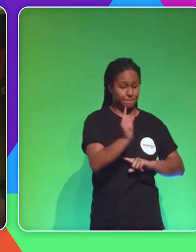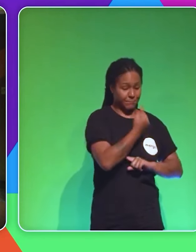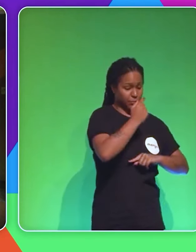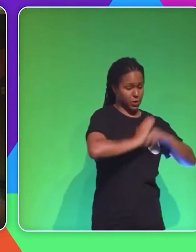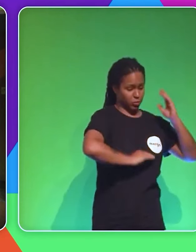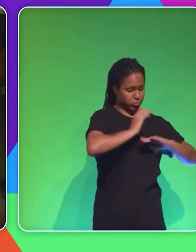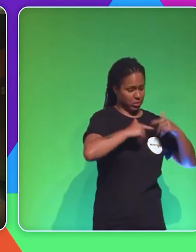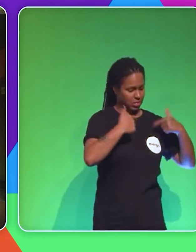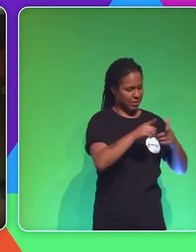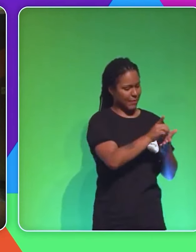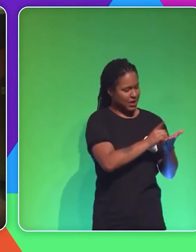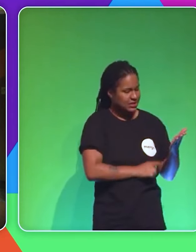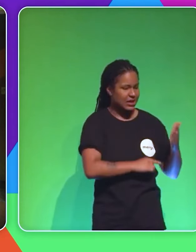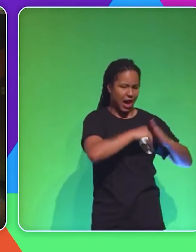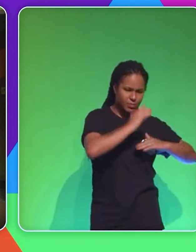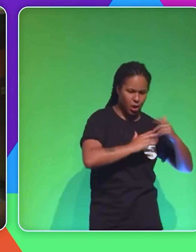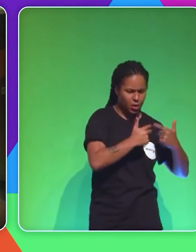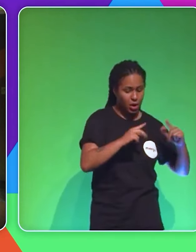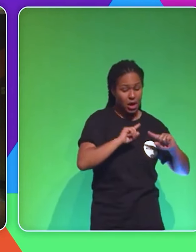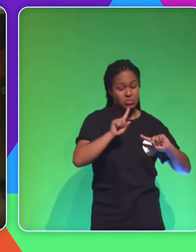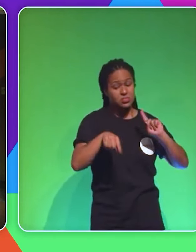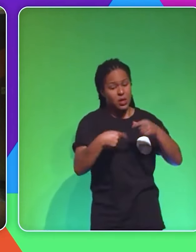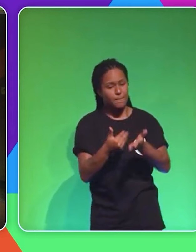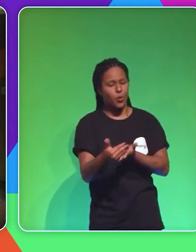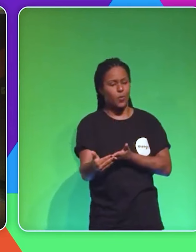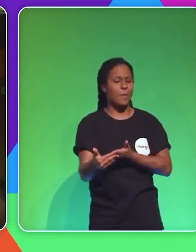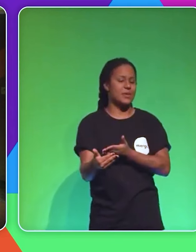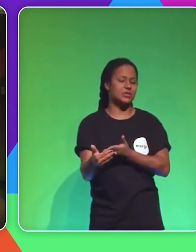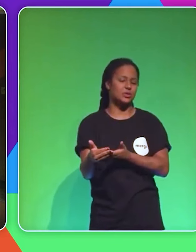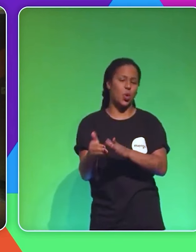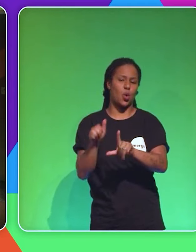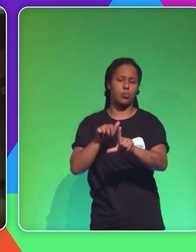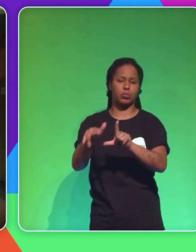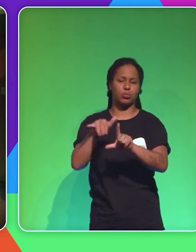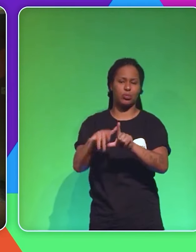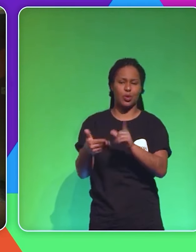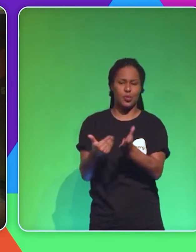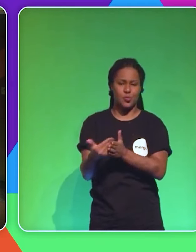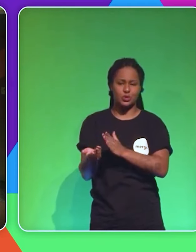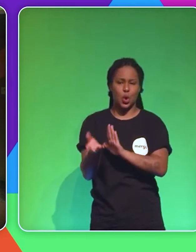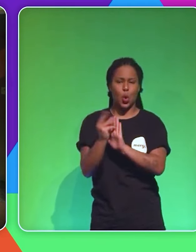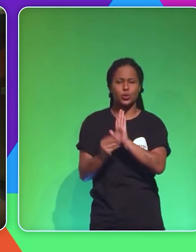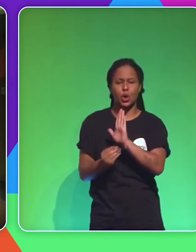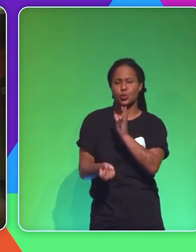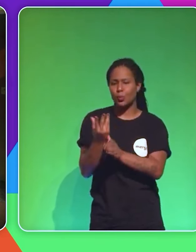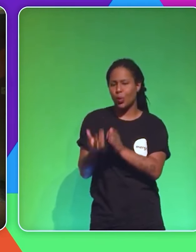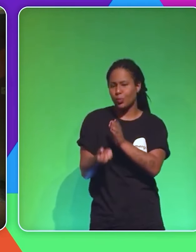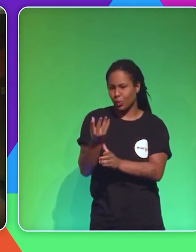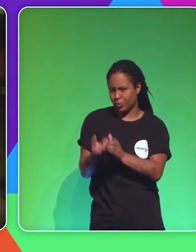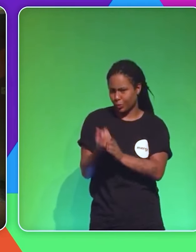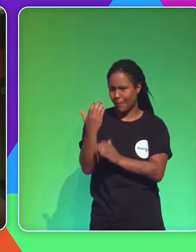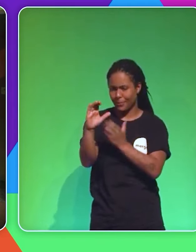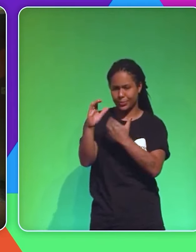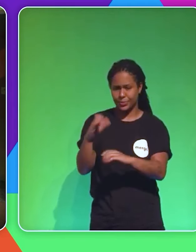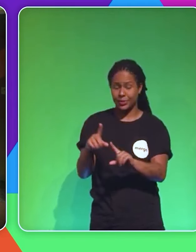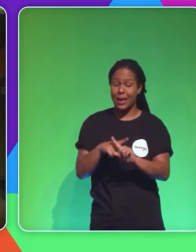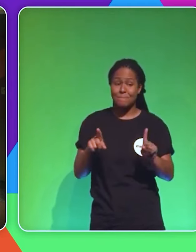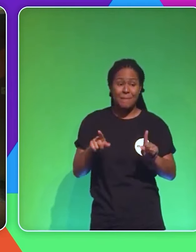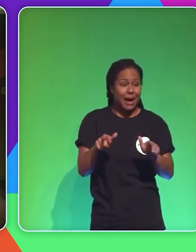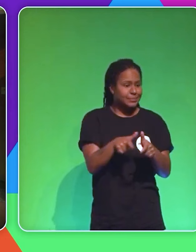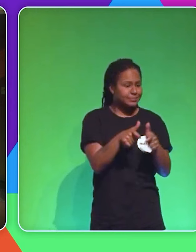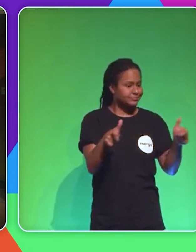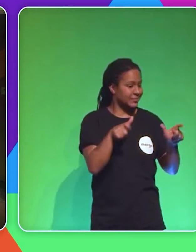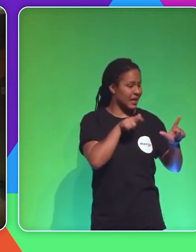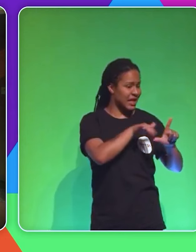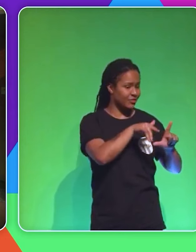trabalhava com design antes o Daniel trabalha todo mundo trabalha o Felipe trabalha enfim só que tem muita influência que não trabalha